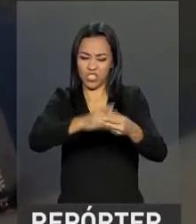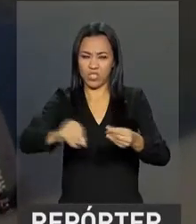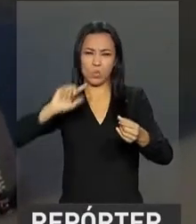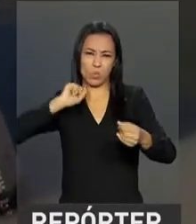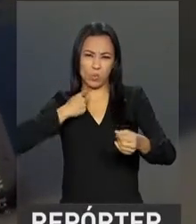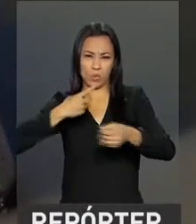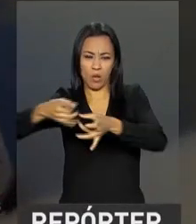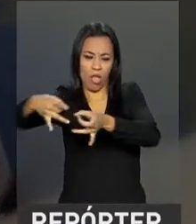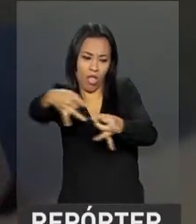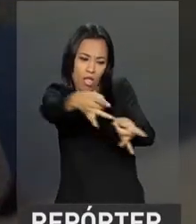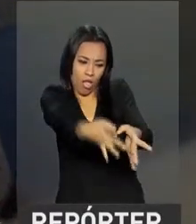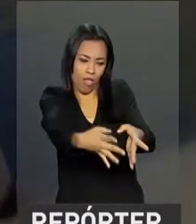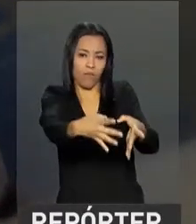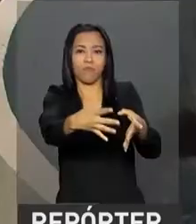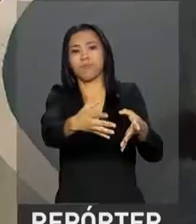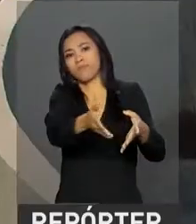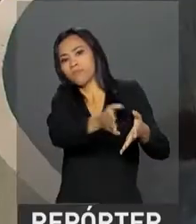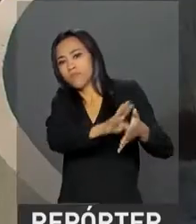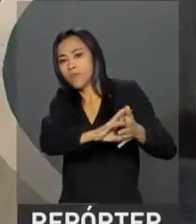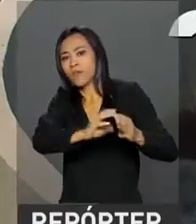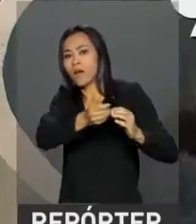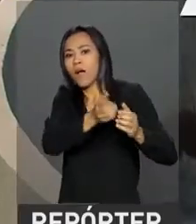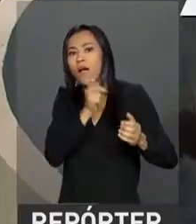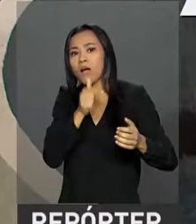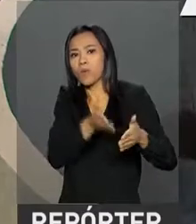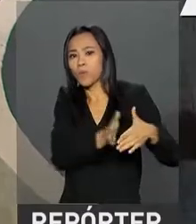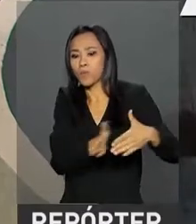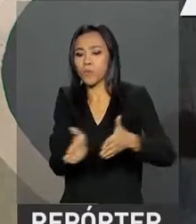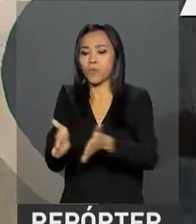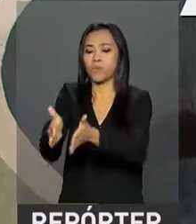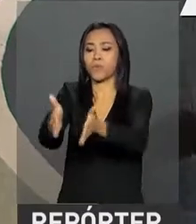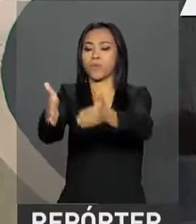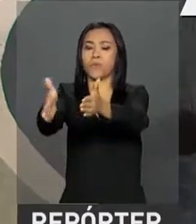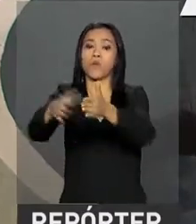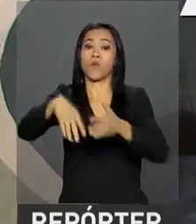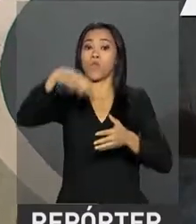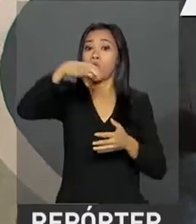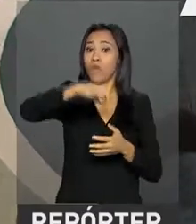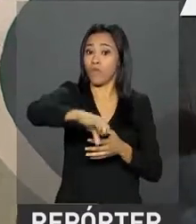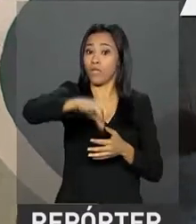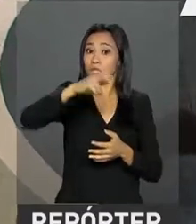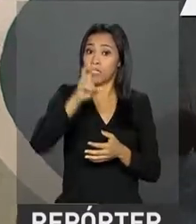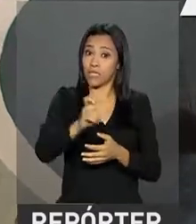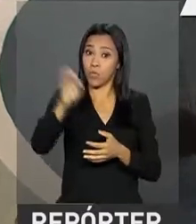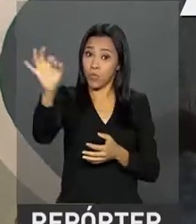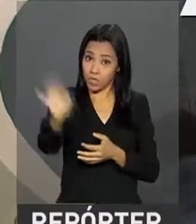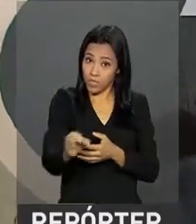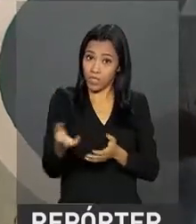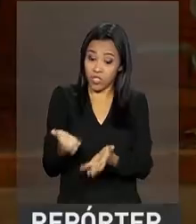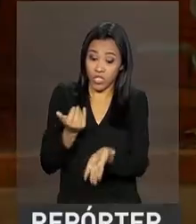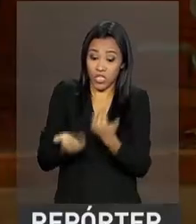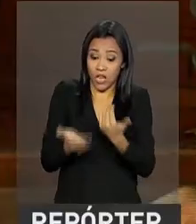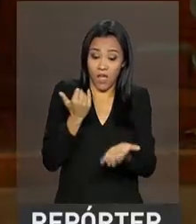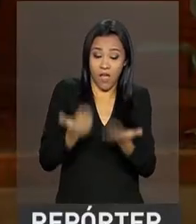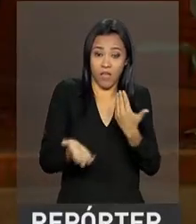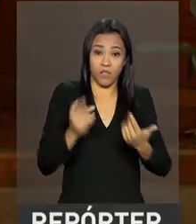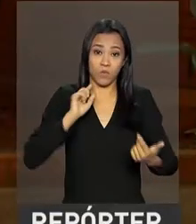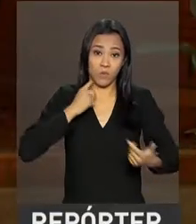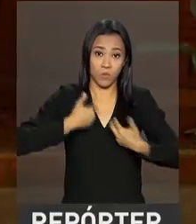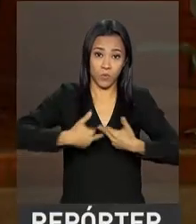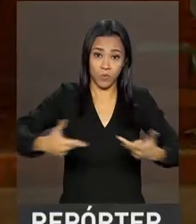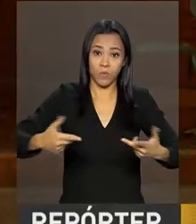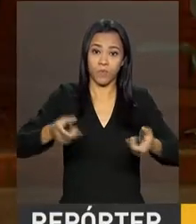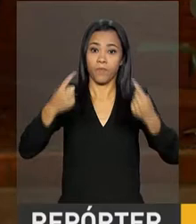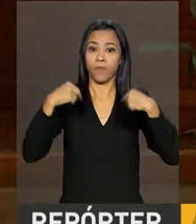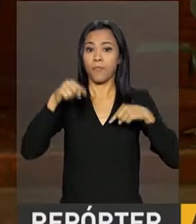despejado no Lago Paranoá, por exemplo, tem 95% da carga orgânica retirada. Nessas estações da